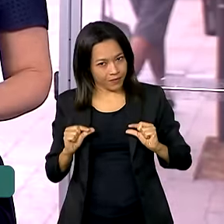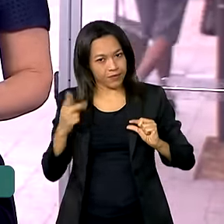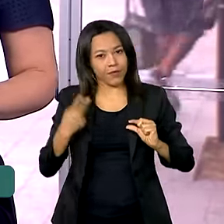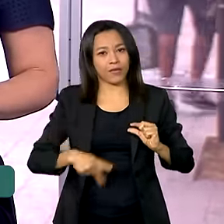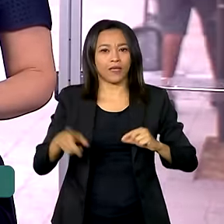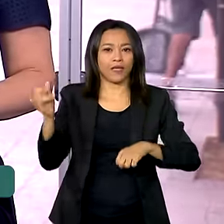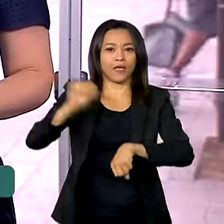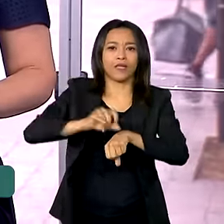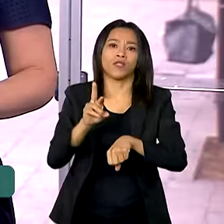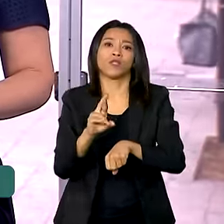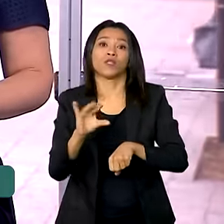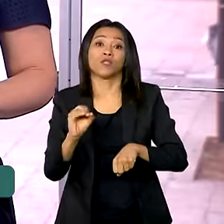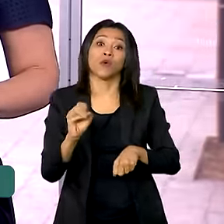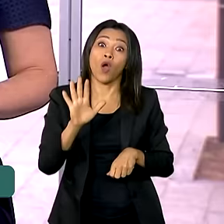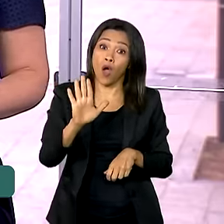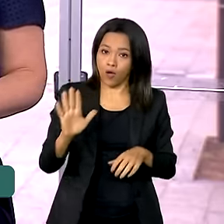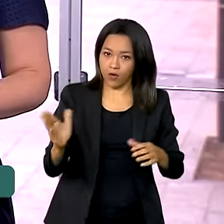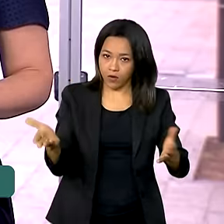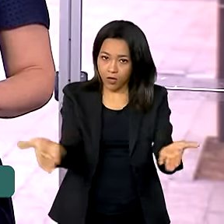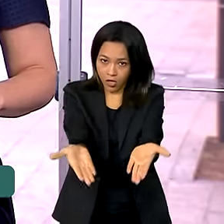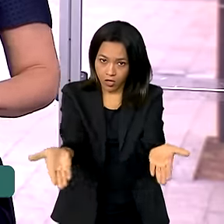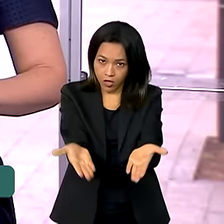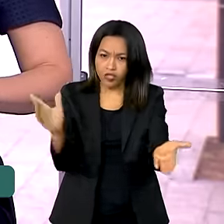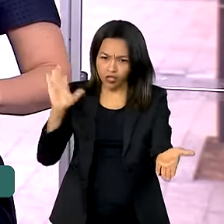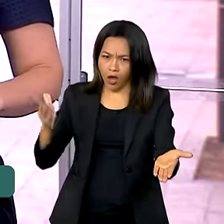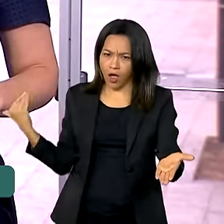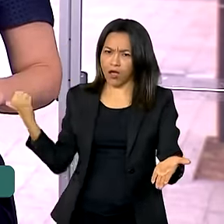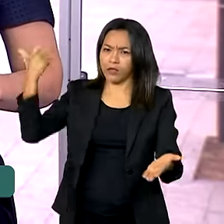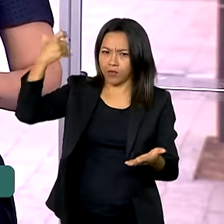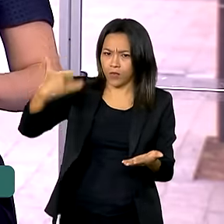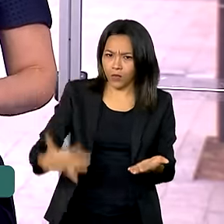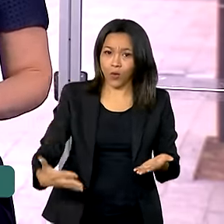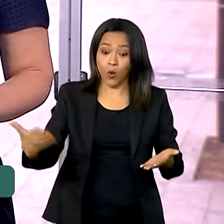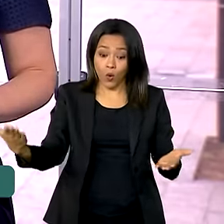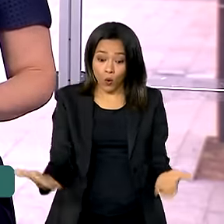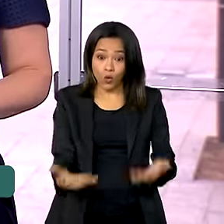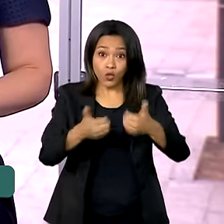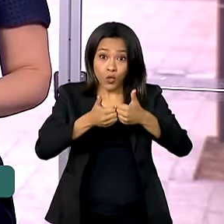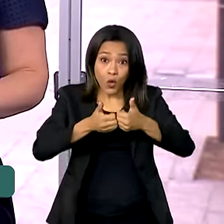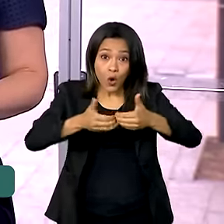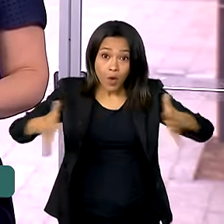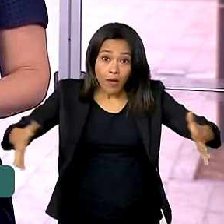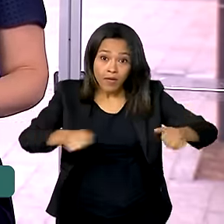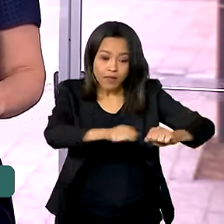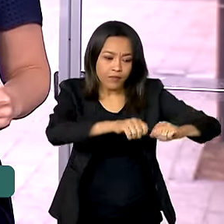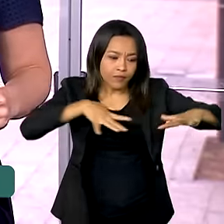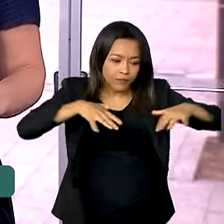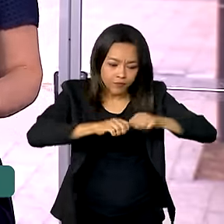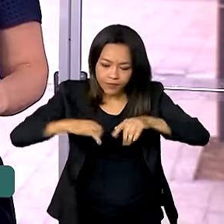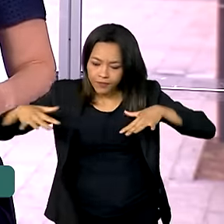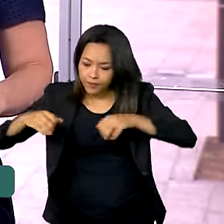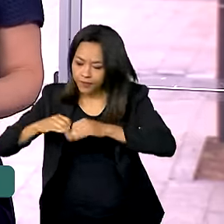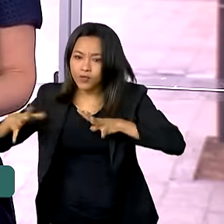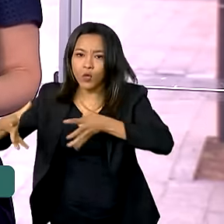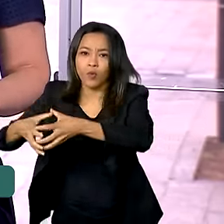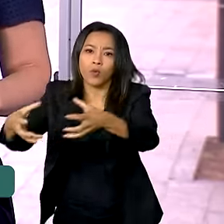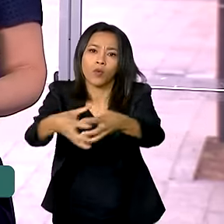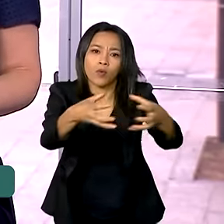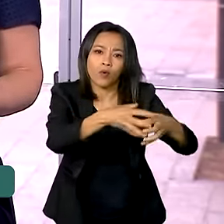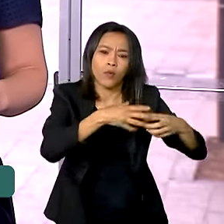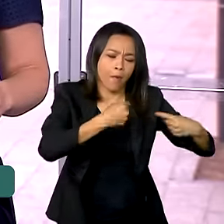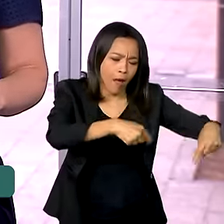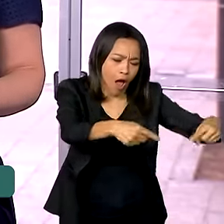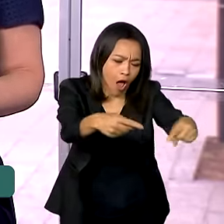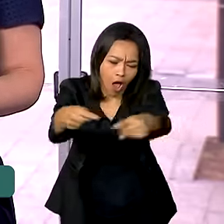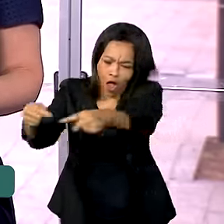porque hoje, Carol, como você ressaltou aí, hoje começam as plenárias, né, organizadas aí pela sociedade civil.